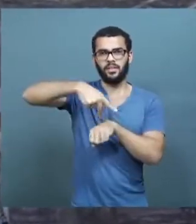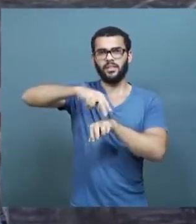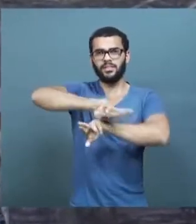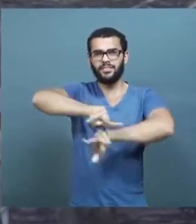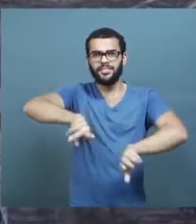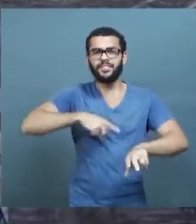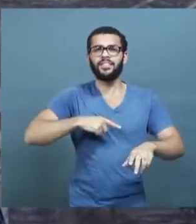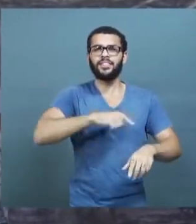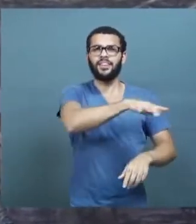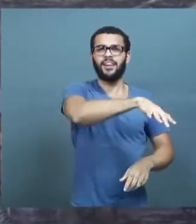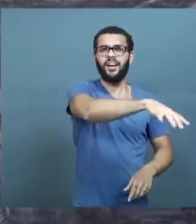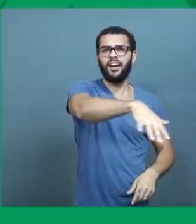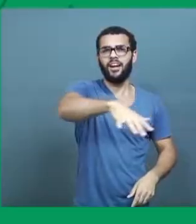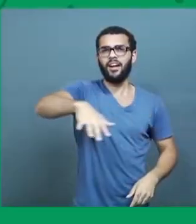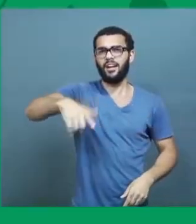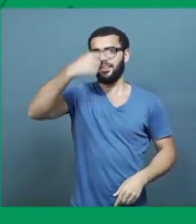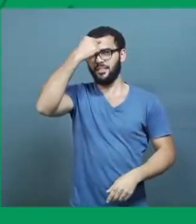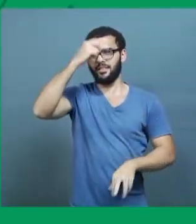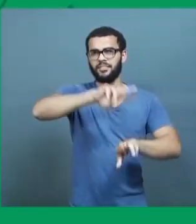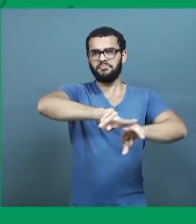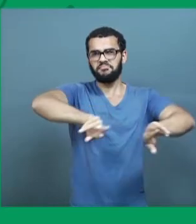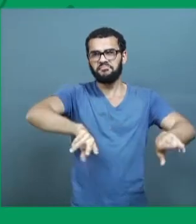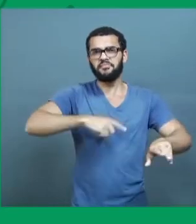de diversas frentes de interação.